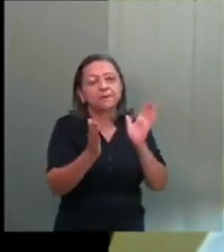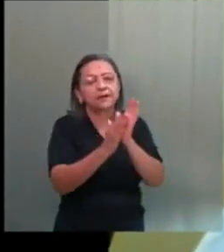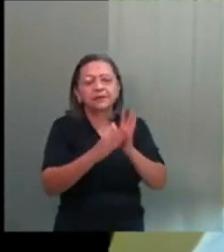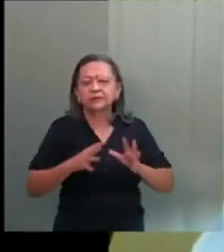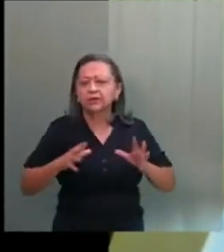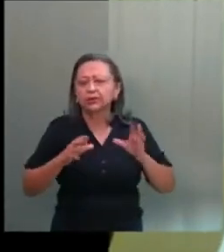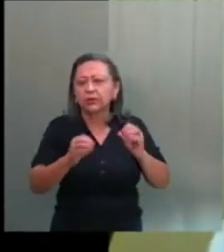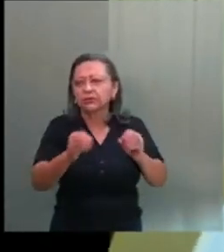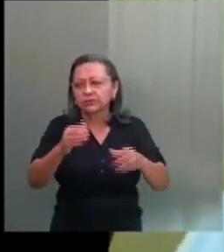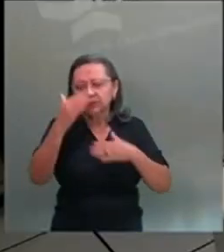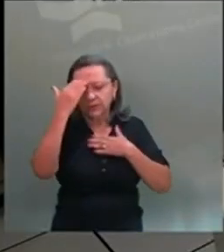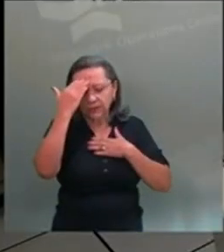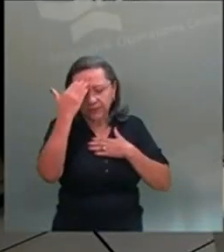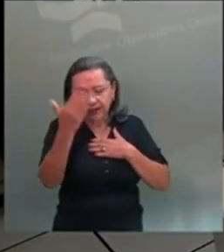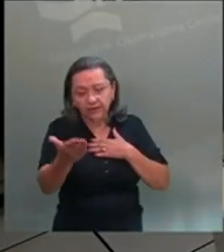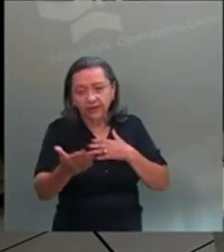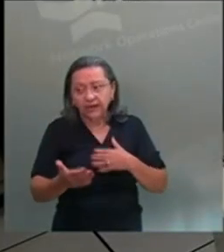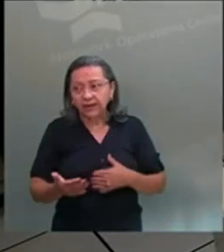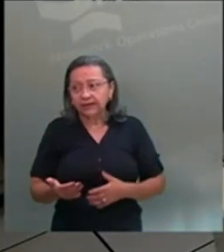obrigado aí a todos.